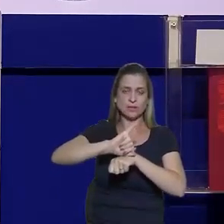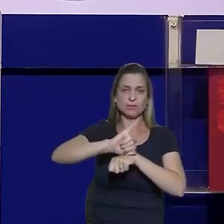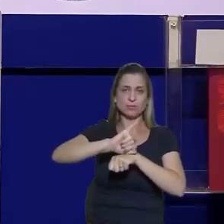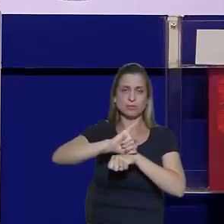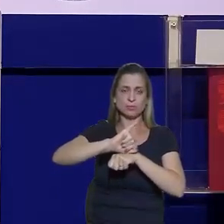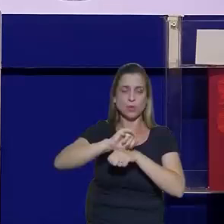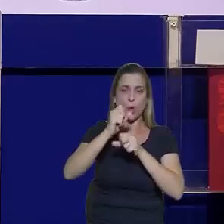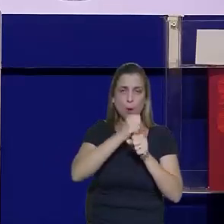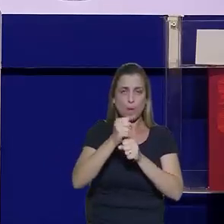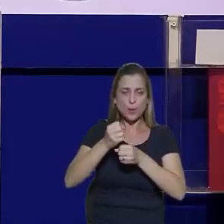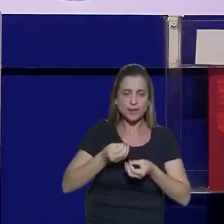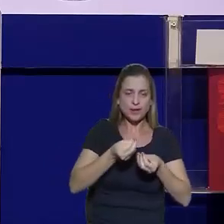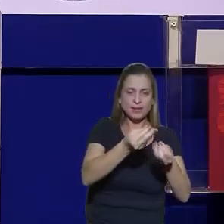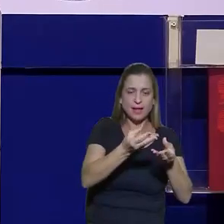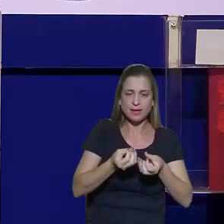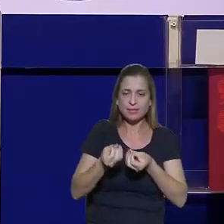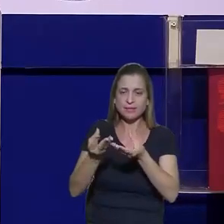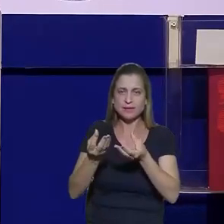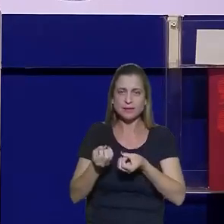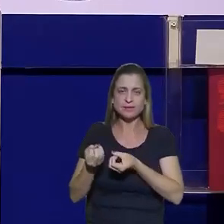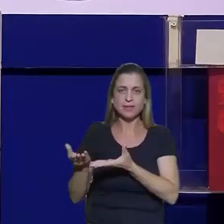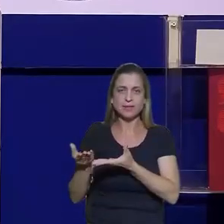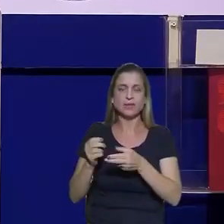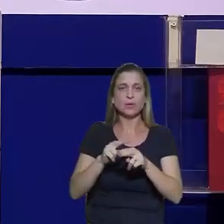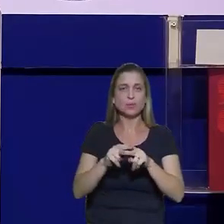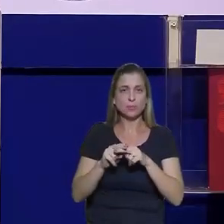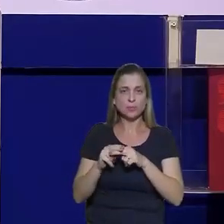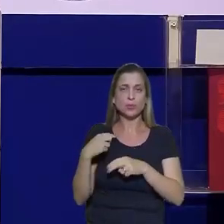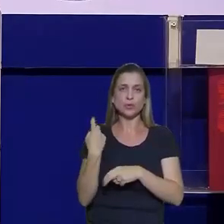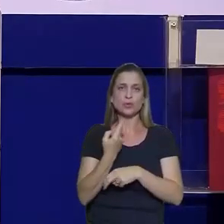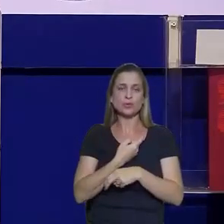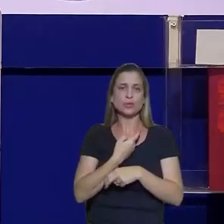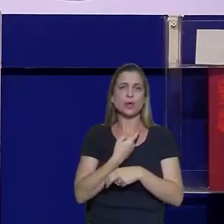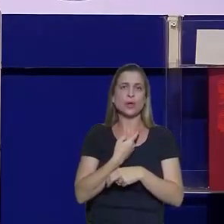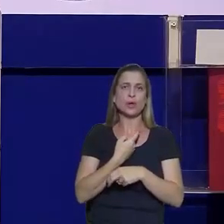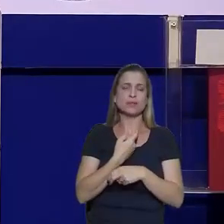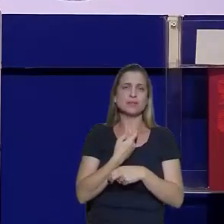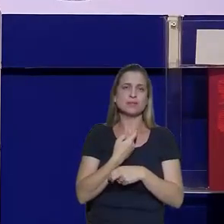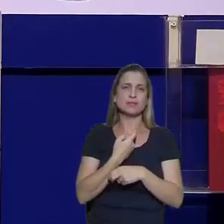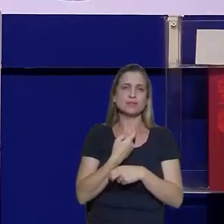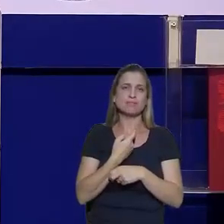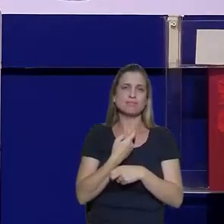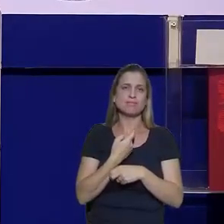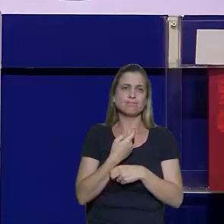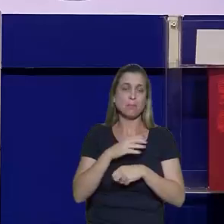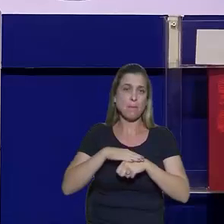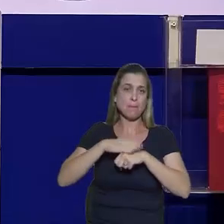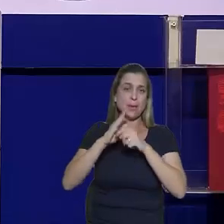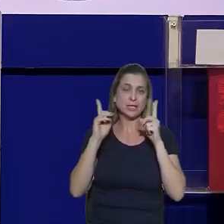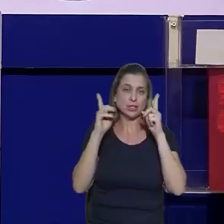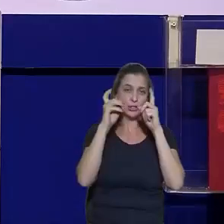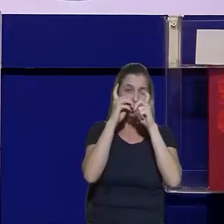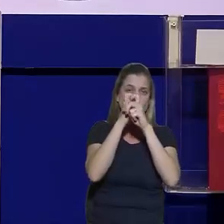distribuir o poder. Desse modo, lidávamos com uma engrenagem mais complexa, dinâmica